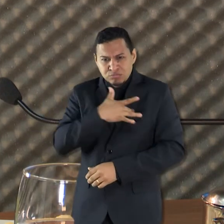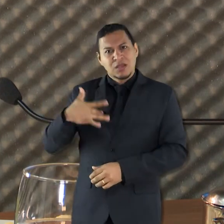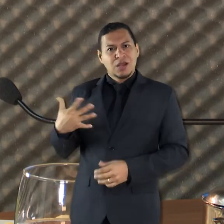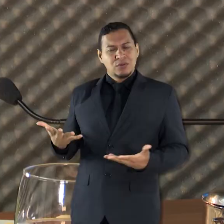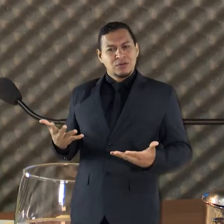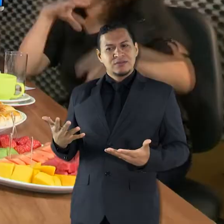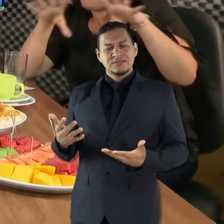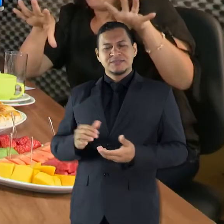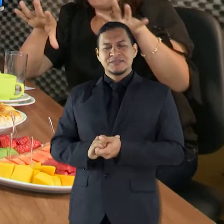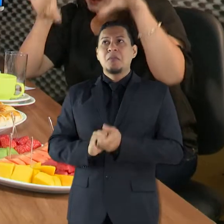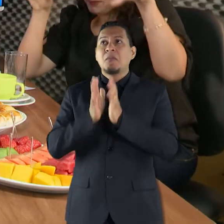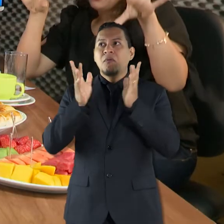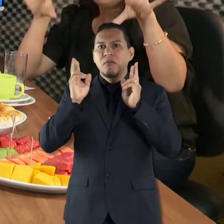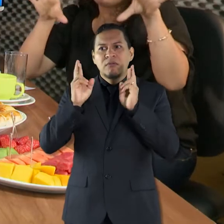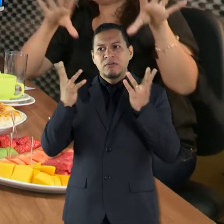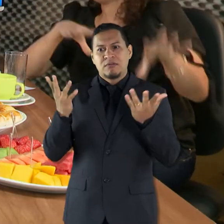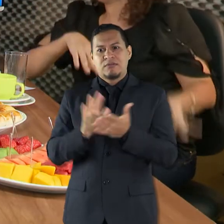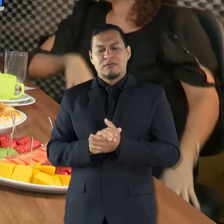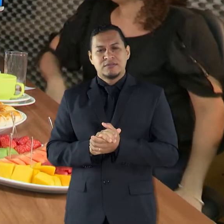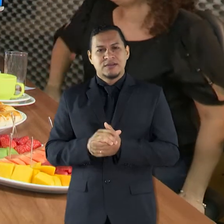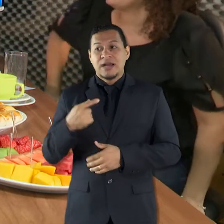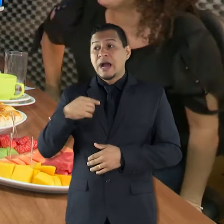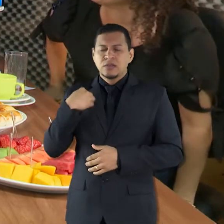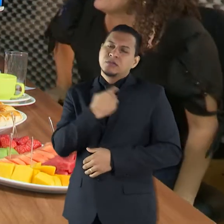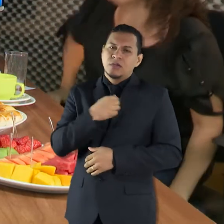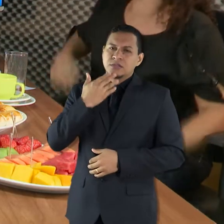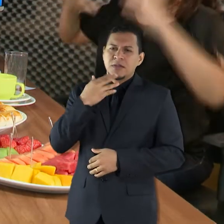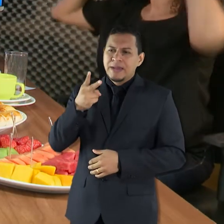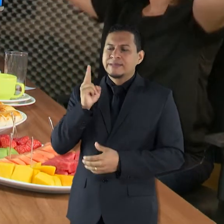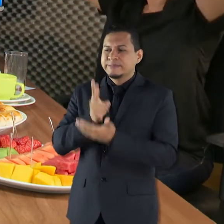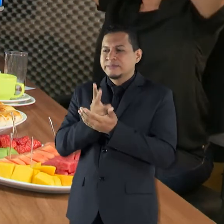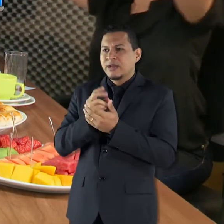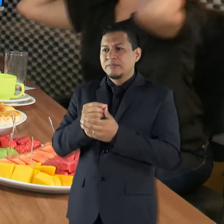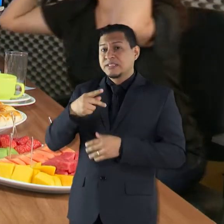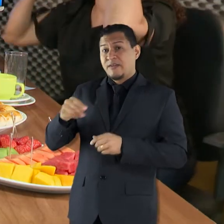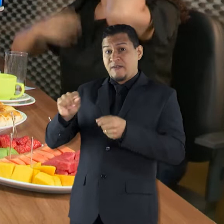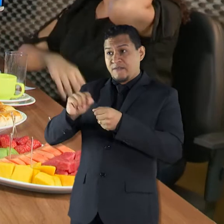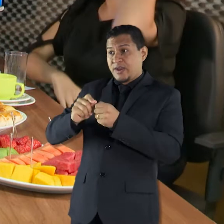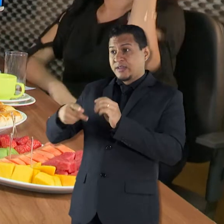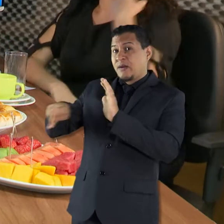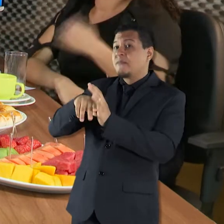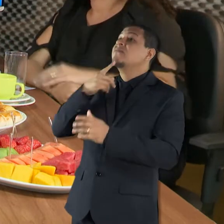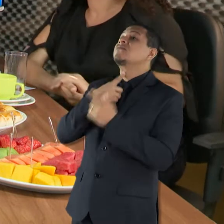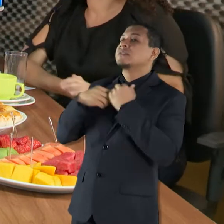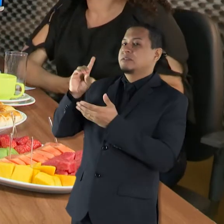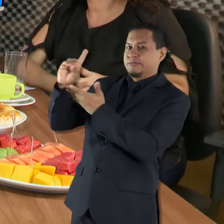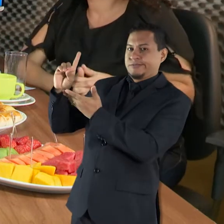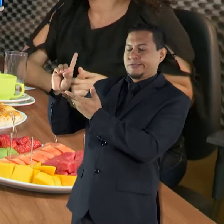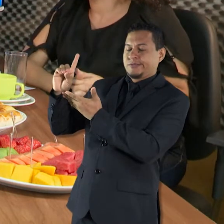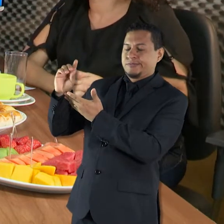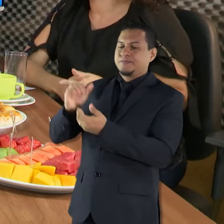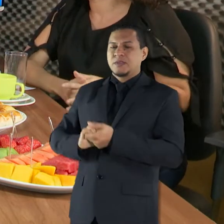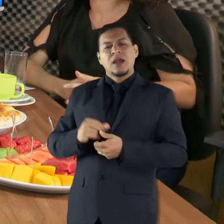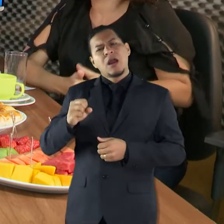Ai, meu Deus do céu, ficar bom, pelo amor de Deus, não pense na segunda alternativa, não. Porque tem que ser feita, a gente não pede toda, não, seja feita a sua vontade, não a nossa, depende da